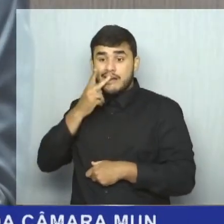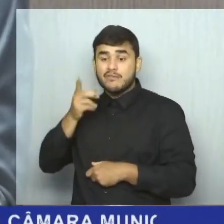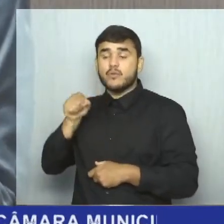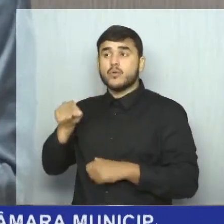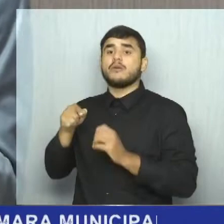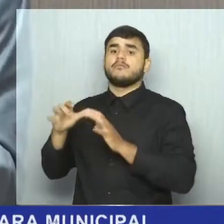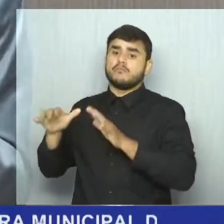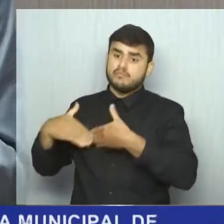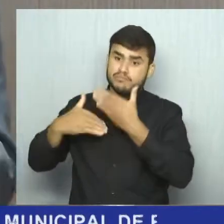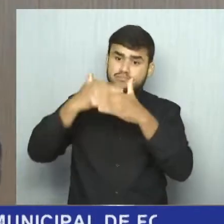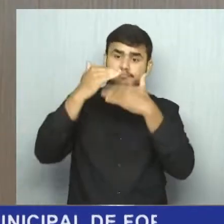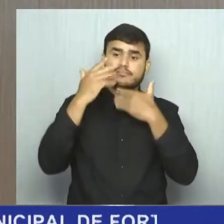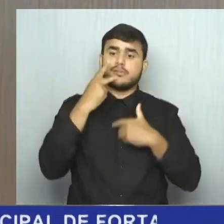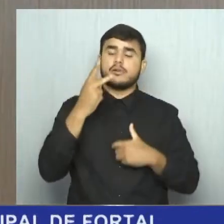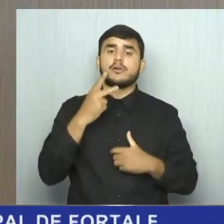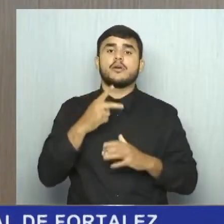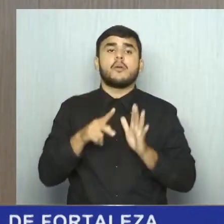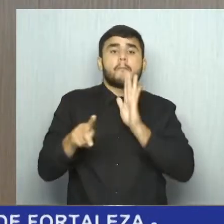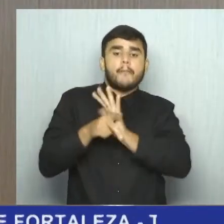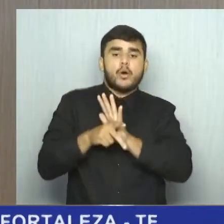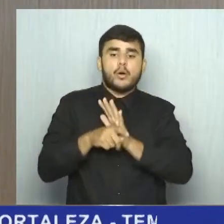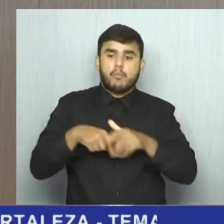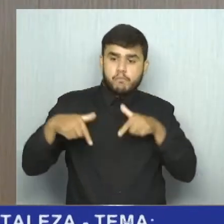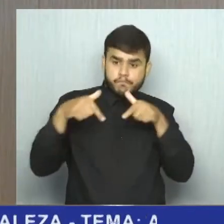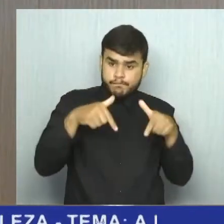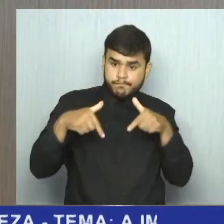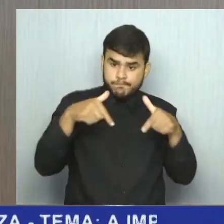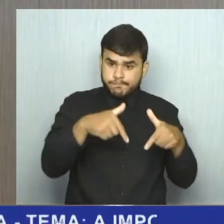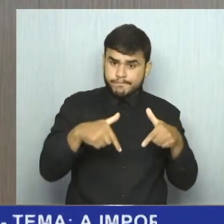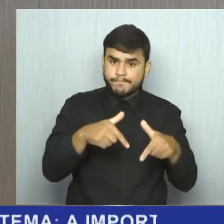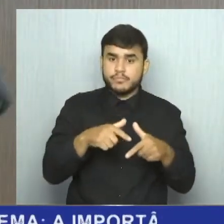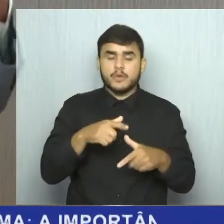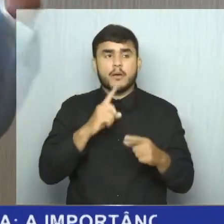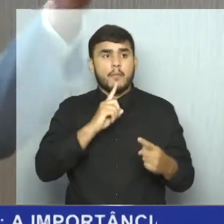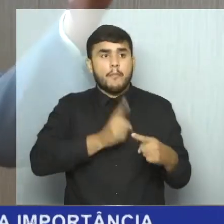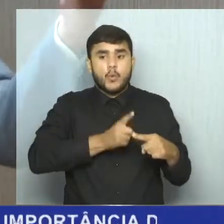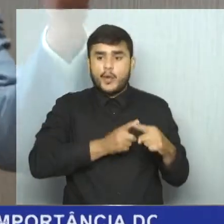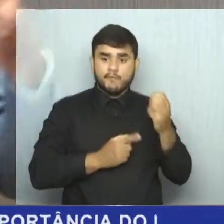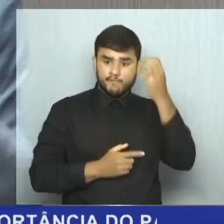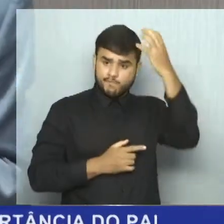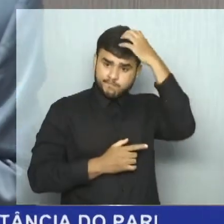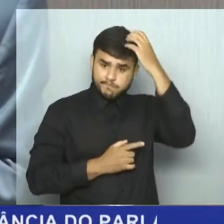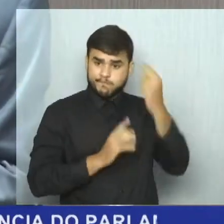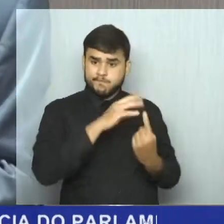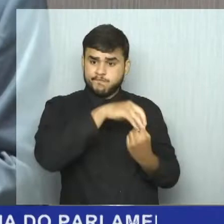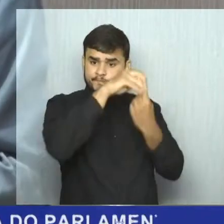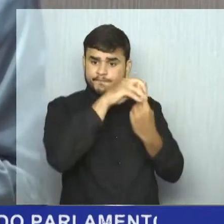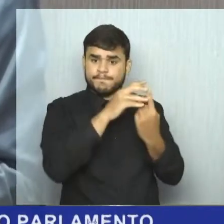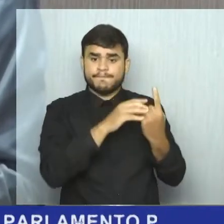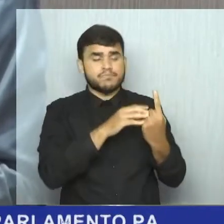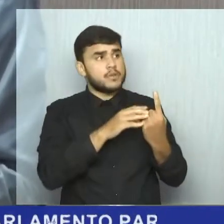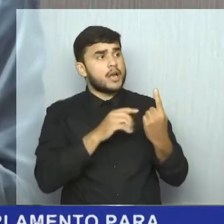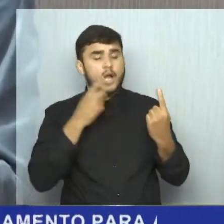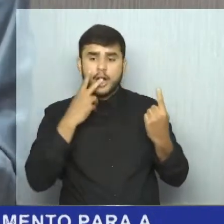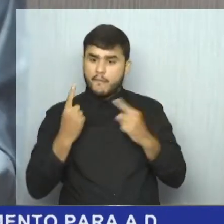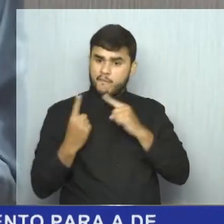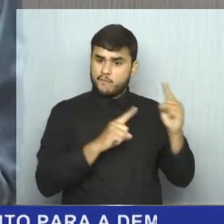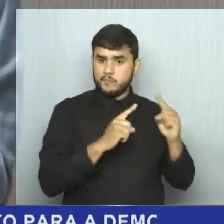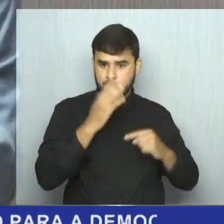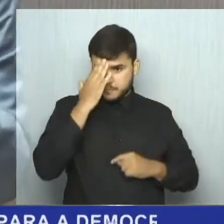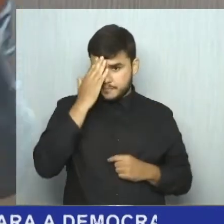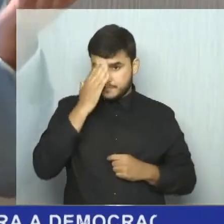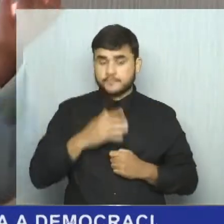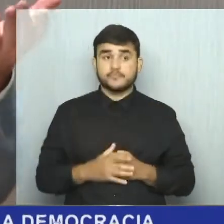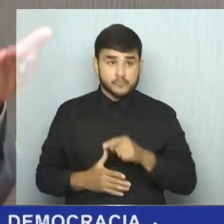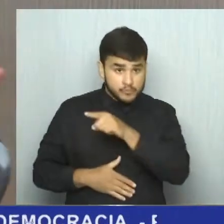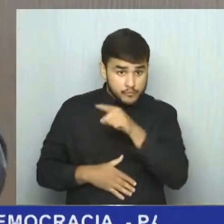de intrusão no domínio econômico que o poder absoluto se impunha. Isto dá nobreza e dá muito realismo, para que a gente não